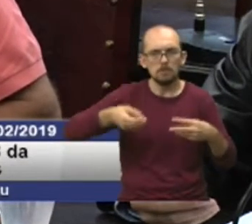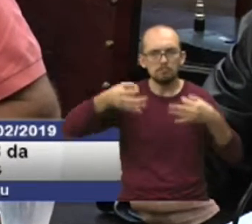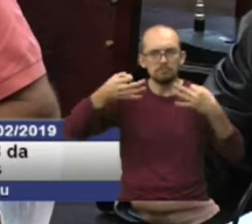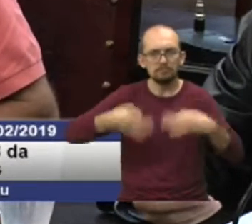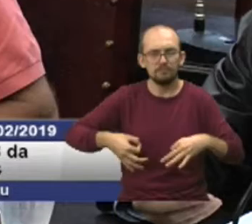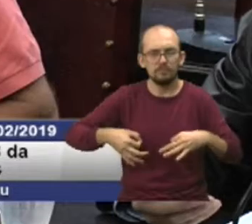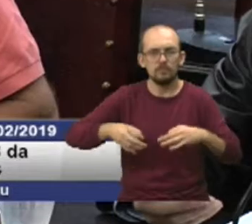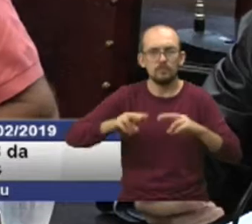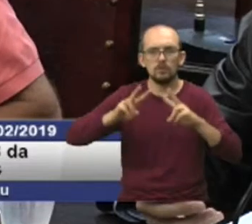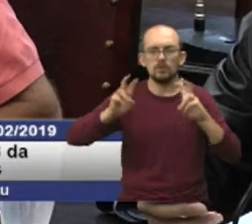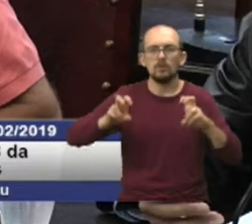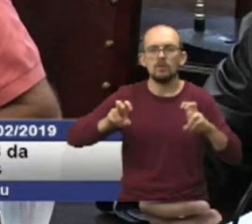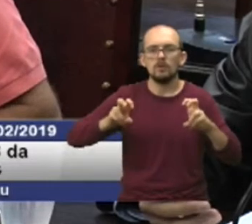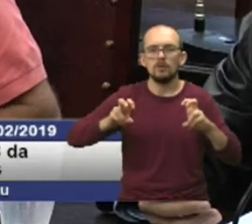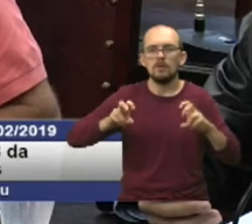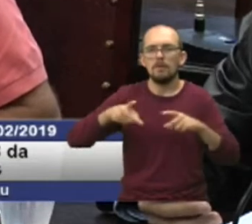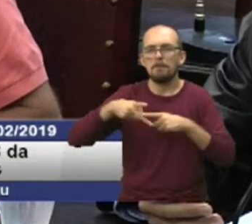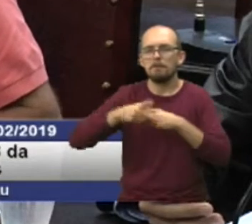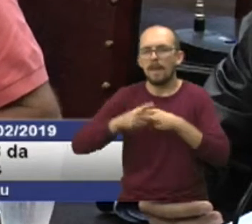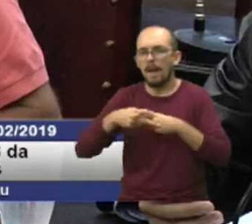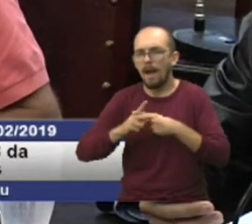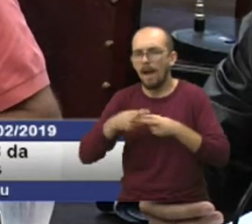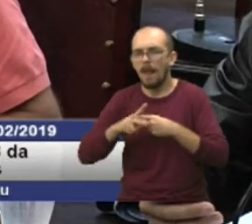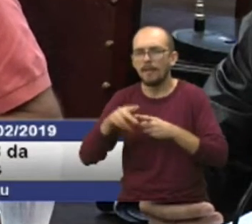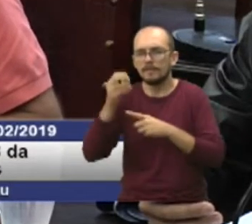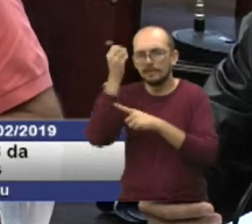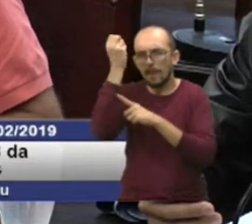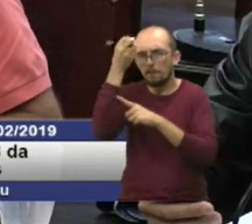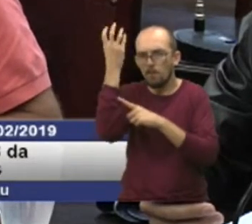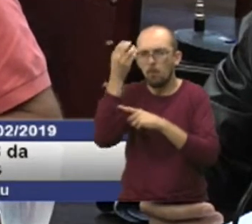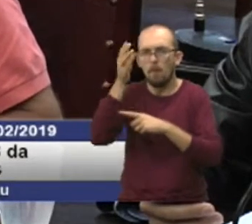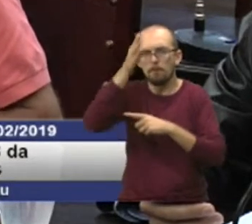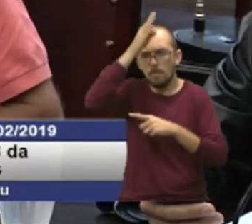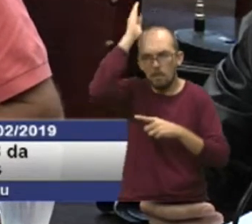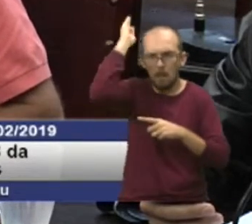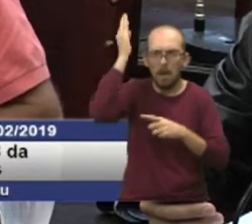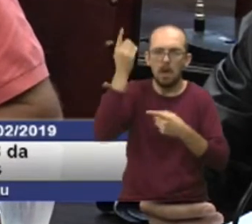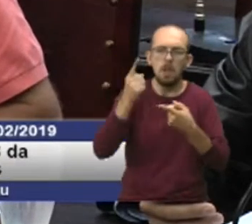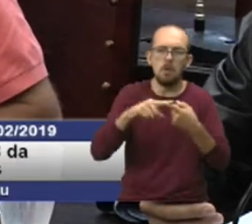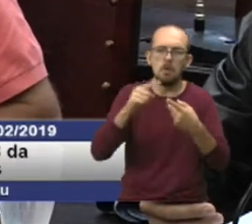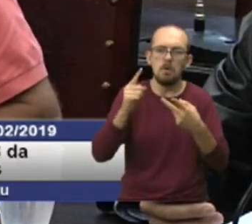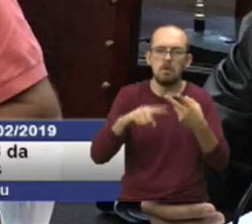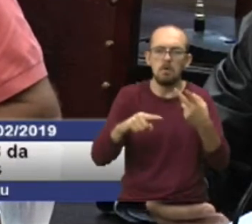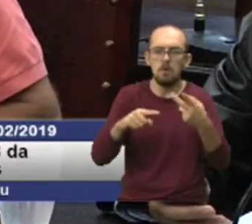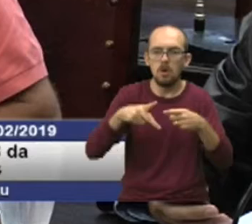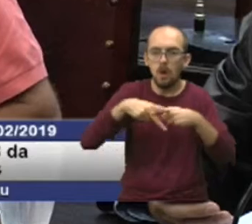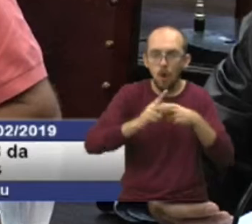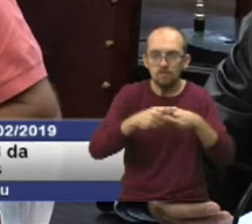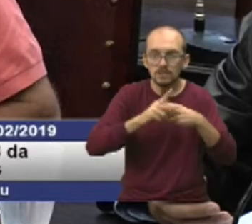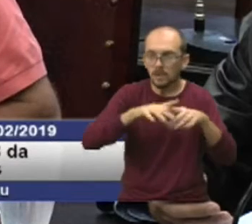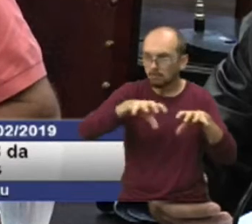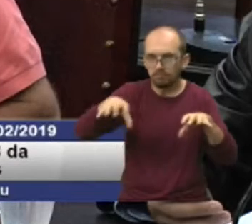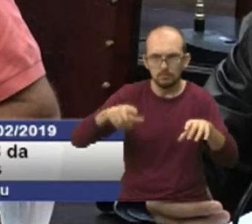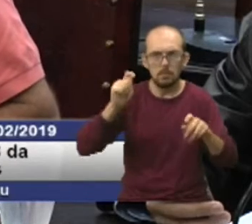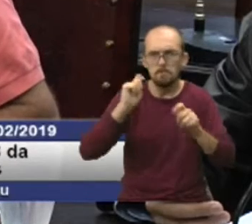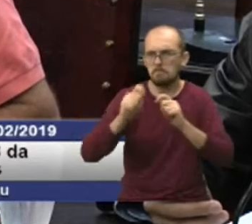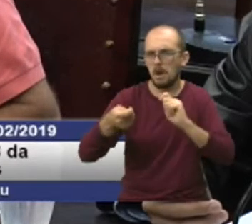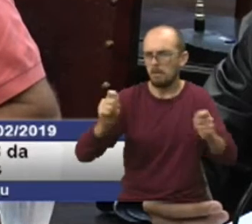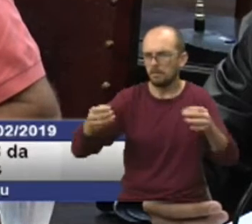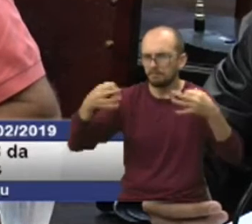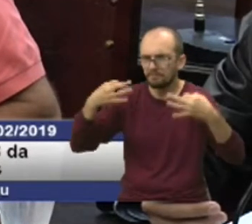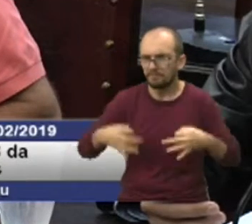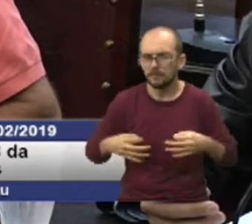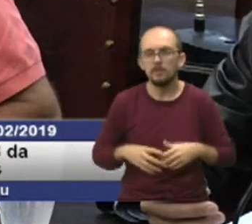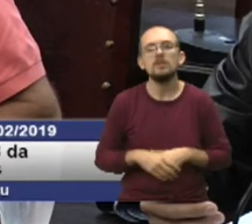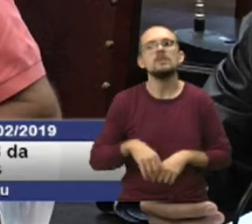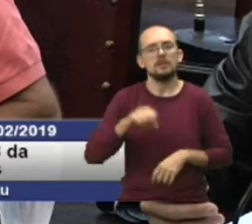prestam socorro, por exemplo, mecânico para SAMU, para bombeiros, para as coisas, tá? Essas empresas estão recebendo em dia? Estão,